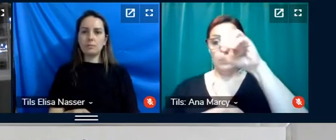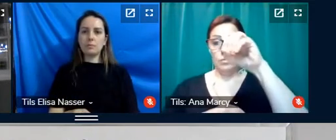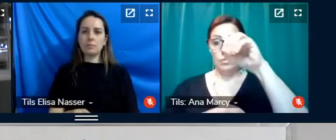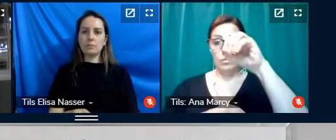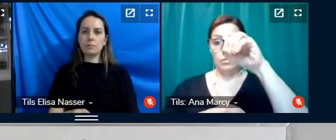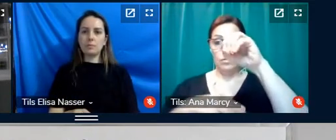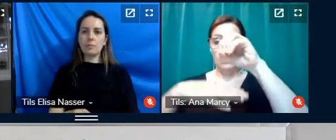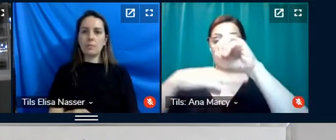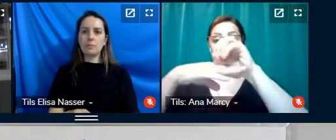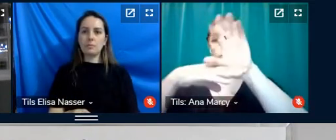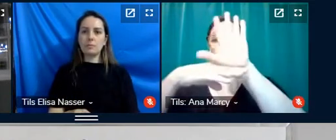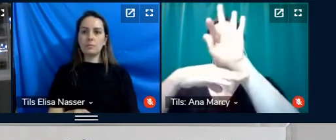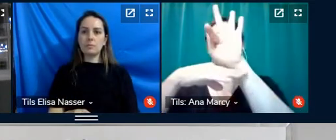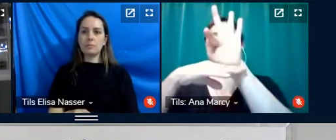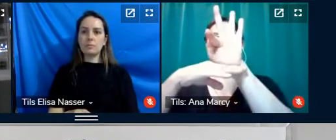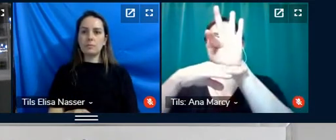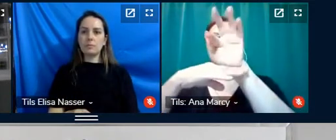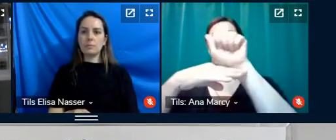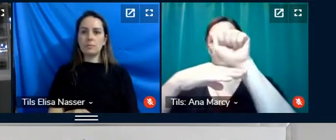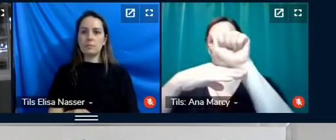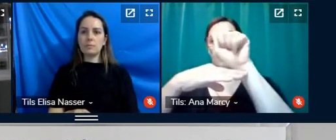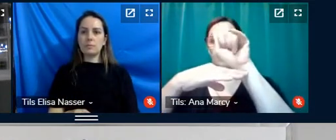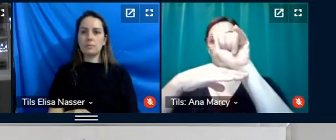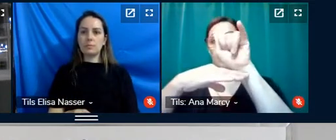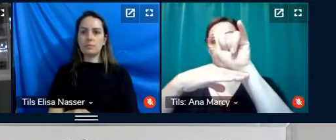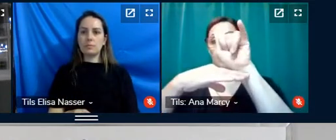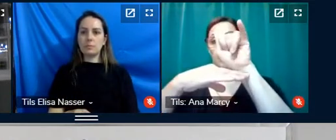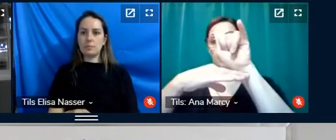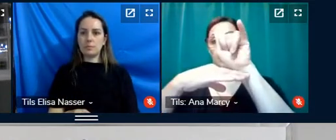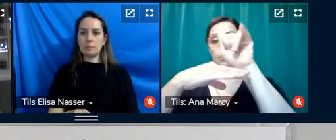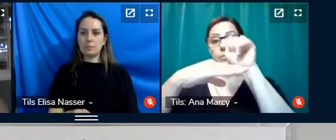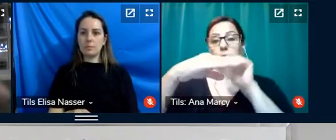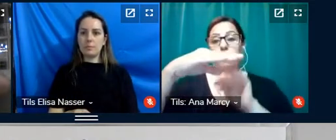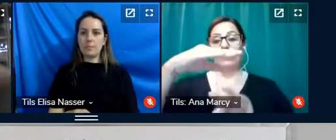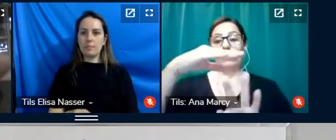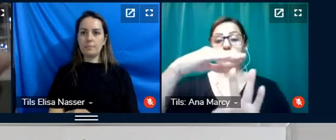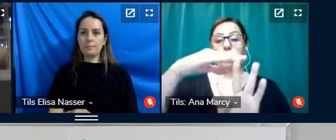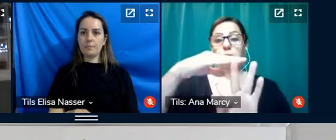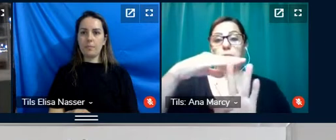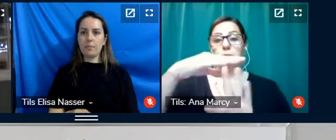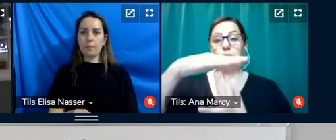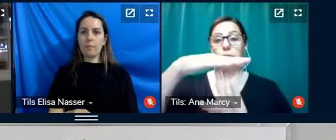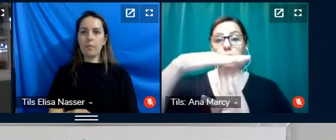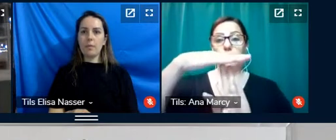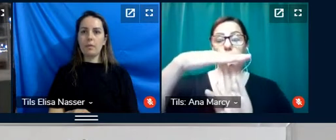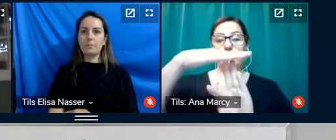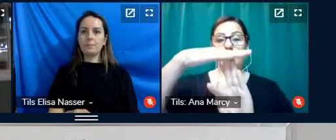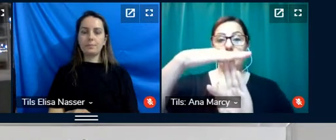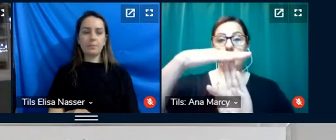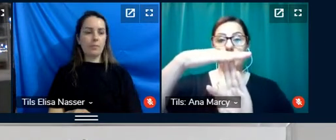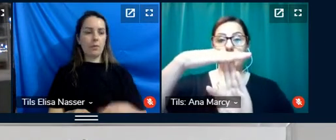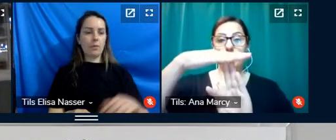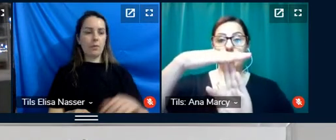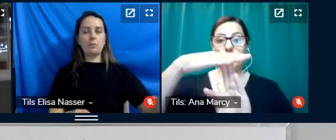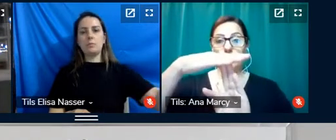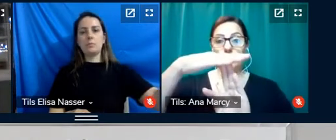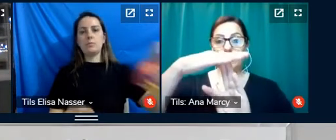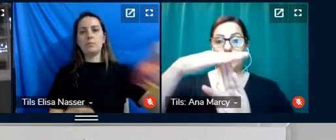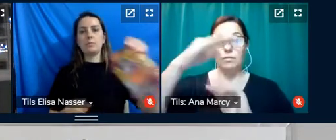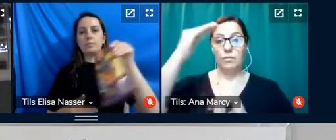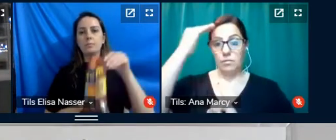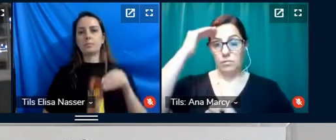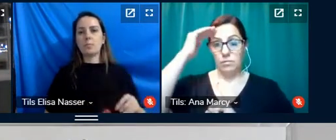E quem é a hipotenusa? É o F. Então vejam que nós estamos falando de cotas.